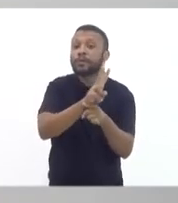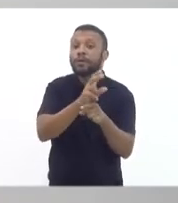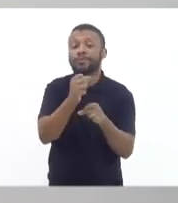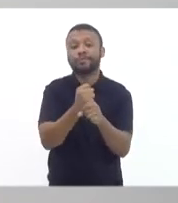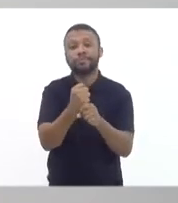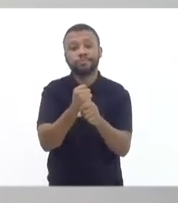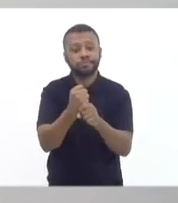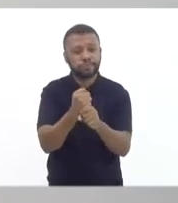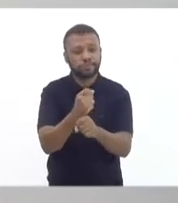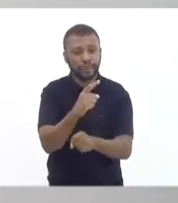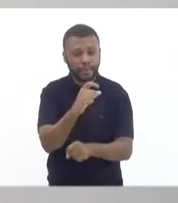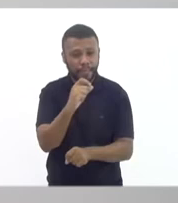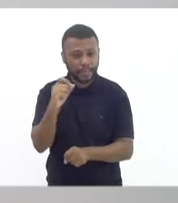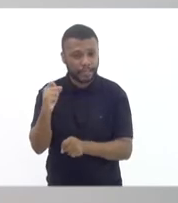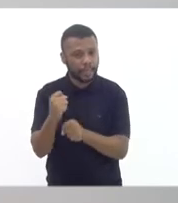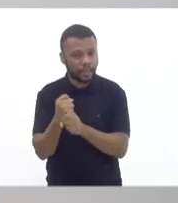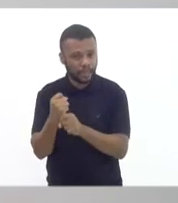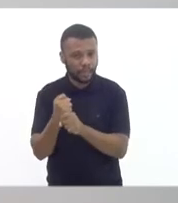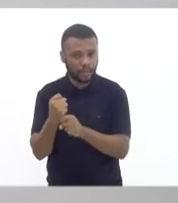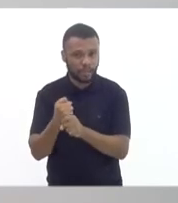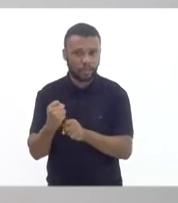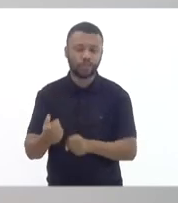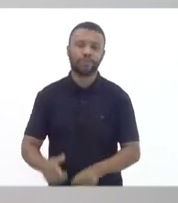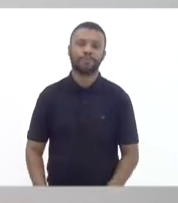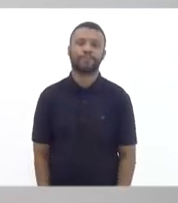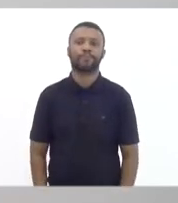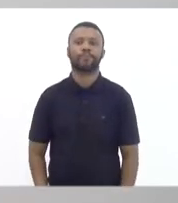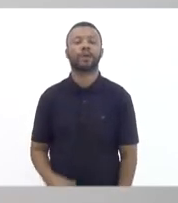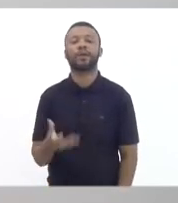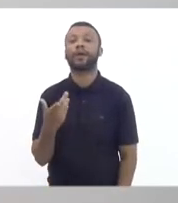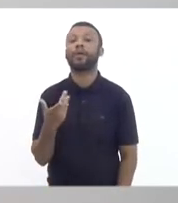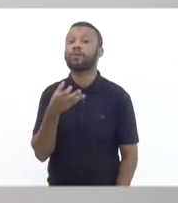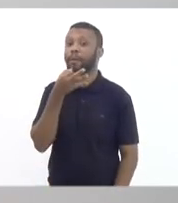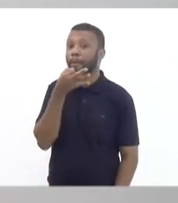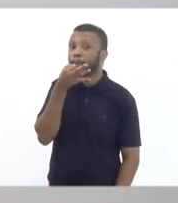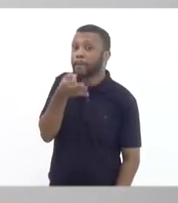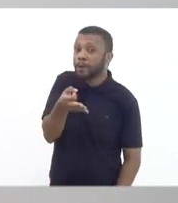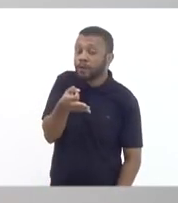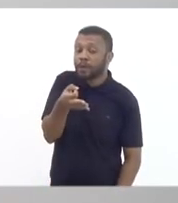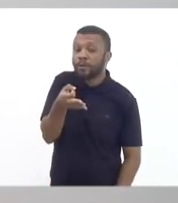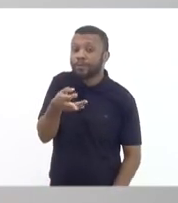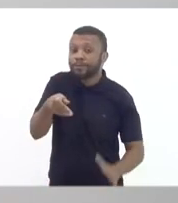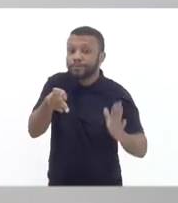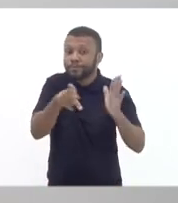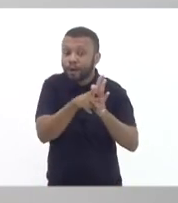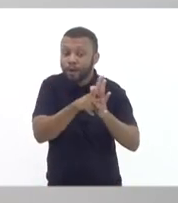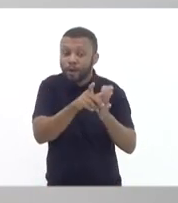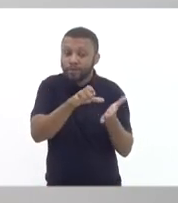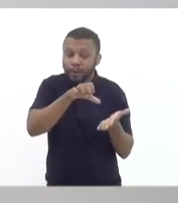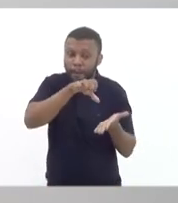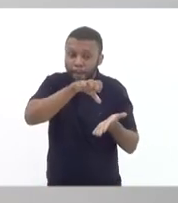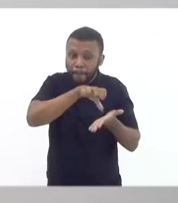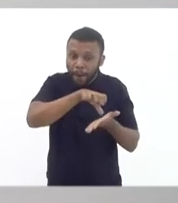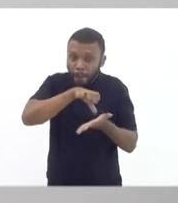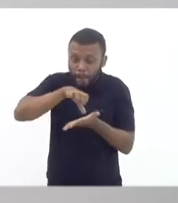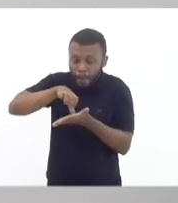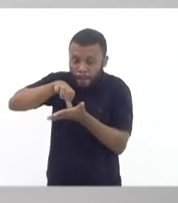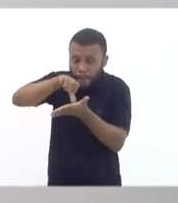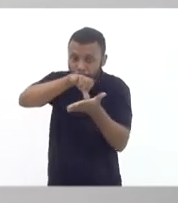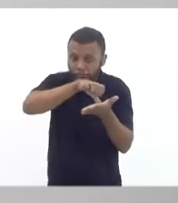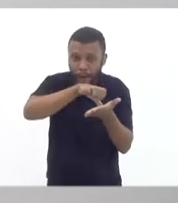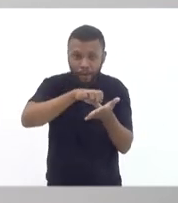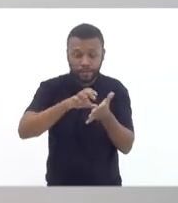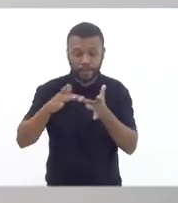E eu quero botar a posição dos criadores, tá? Nós estamos falando da causa animal. A